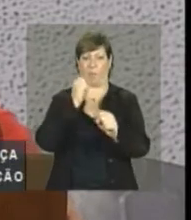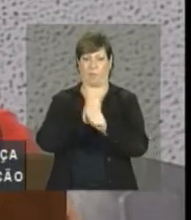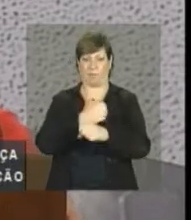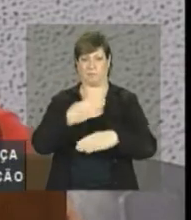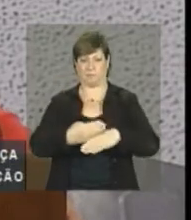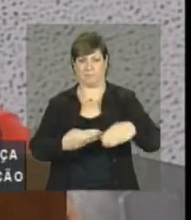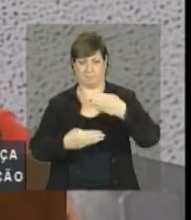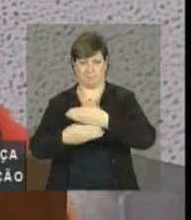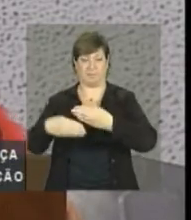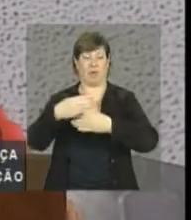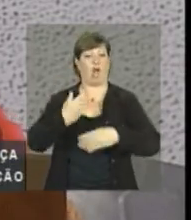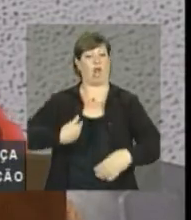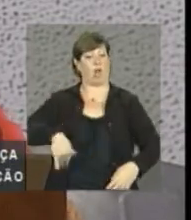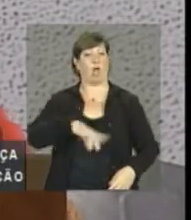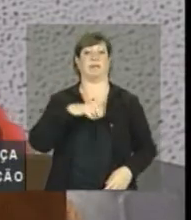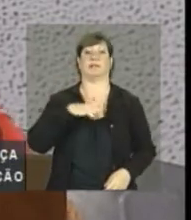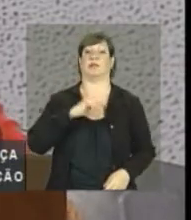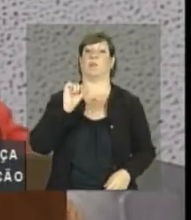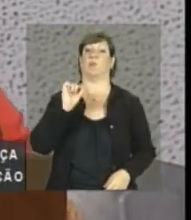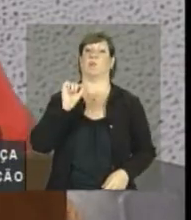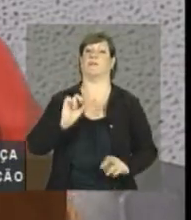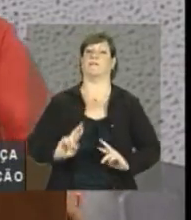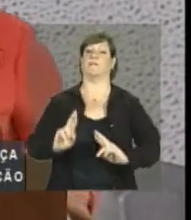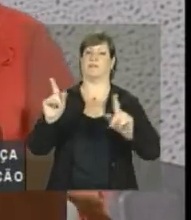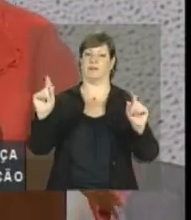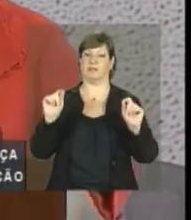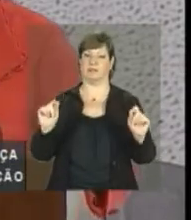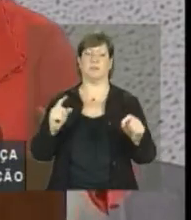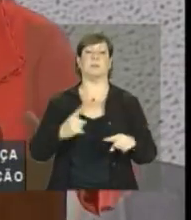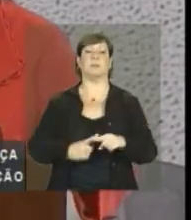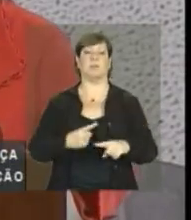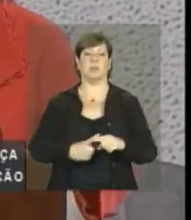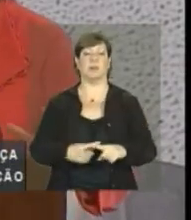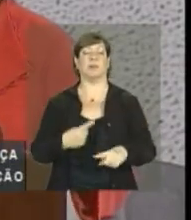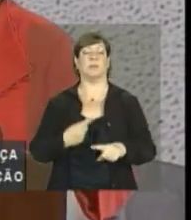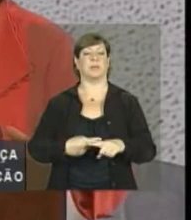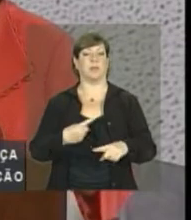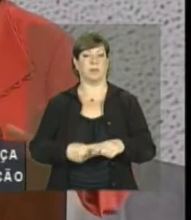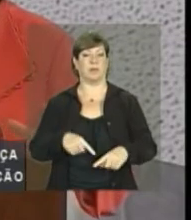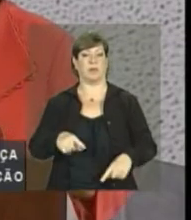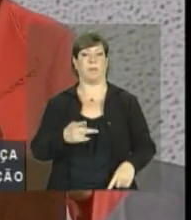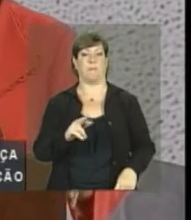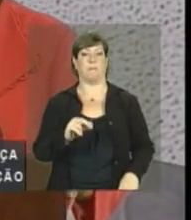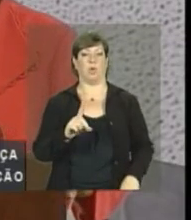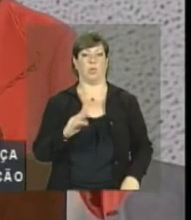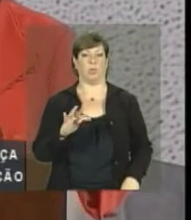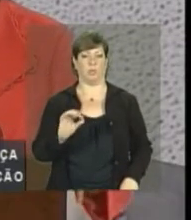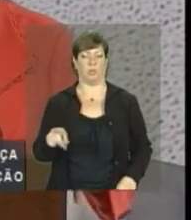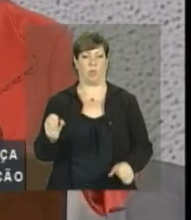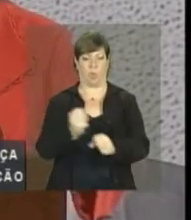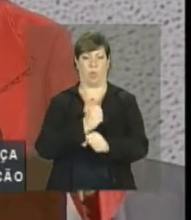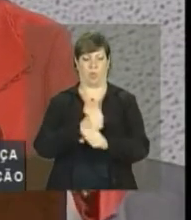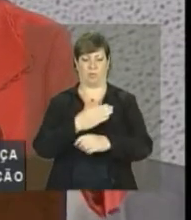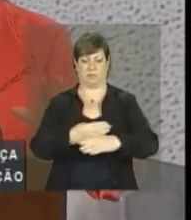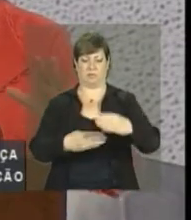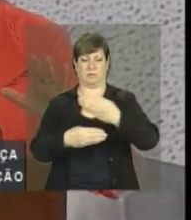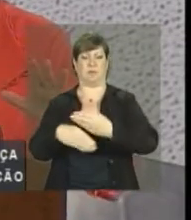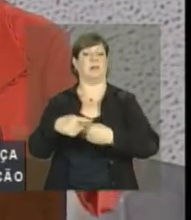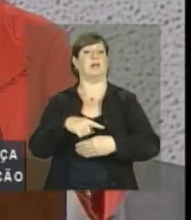um diferencial. Por quê? Porque o produto da construção civil não é um